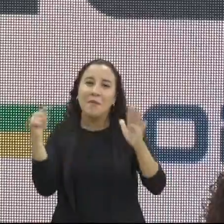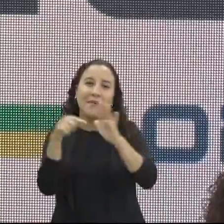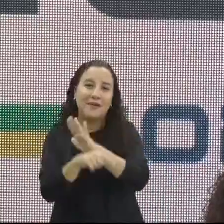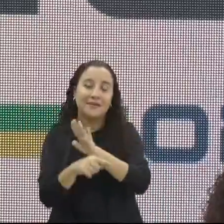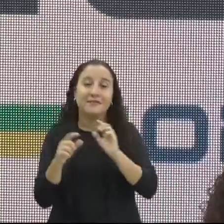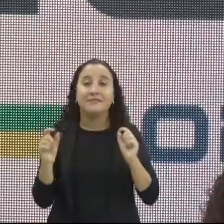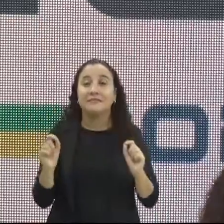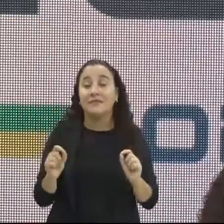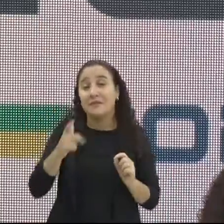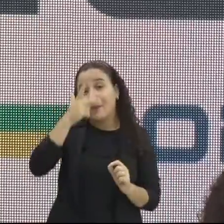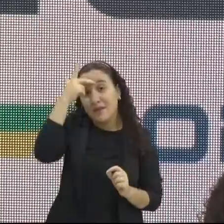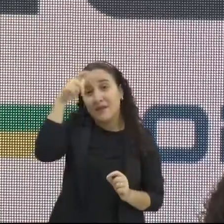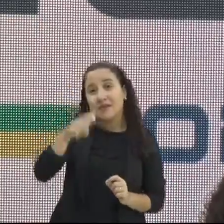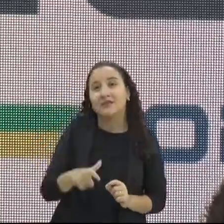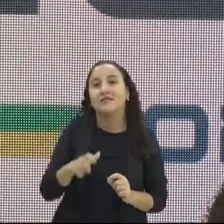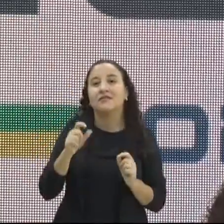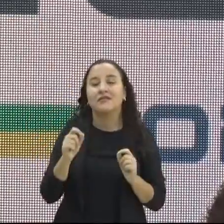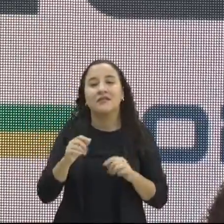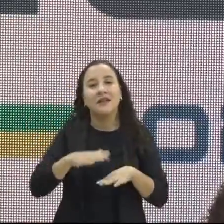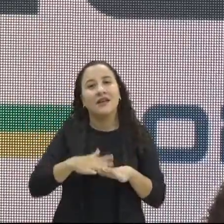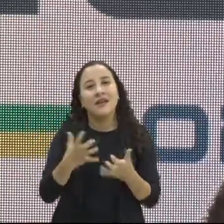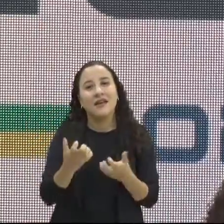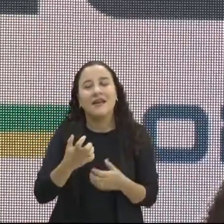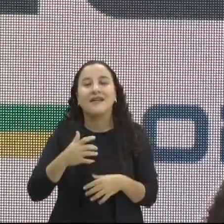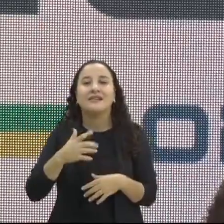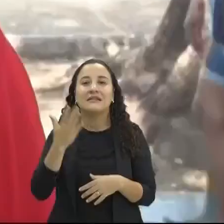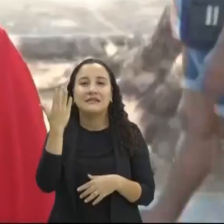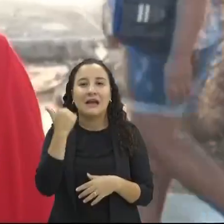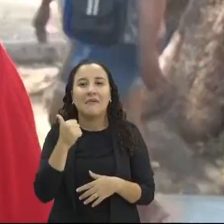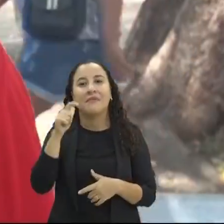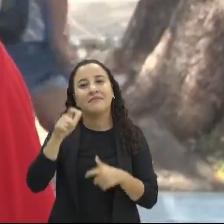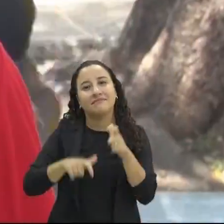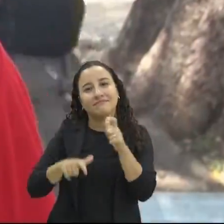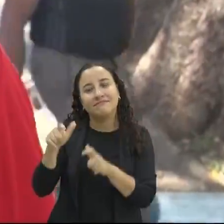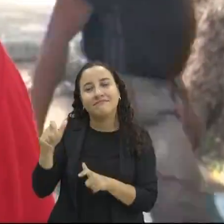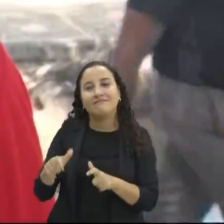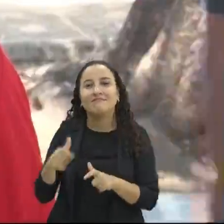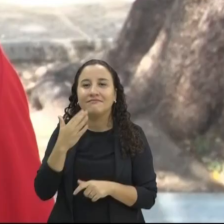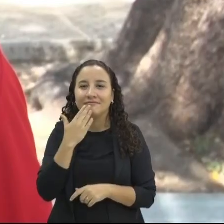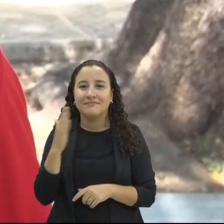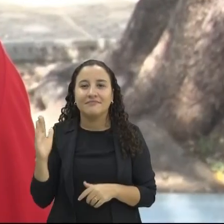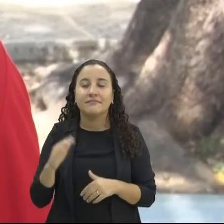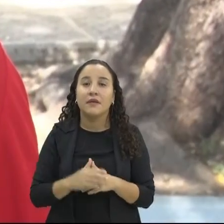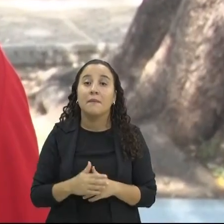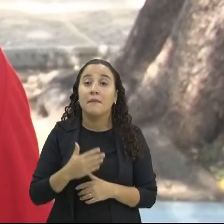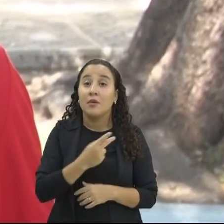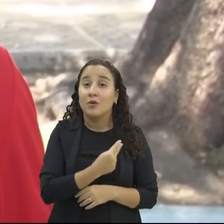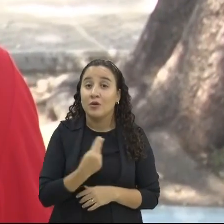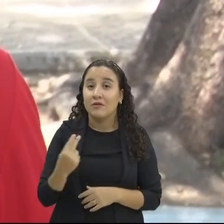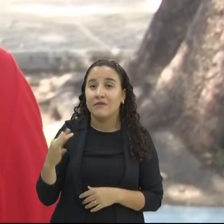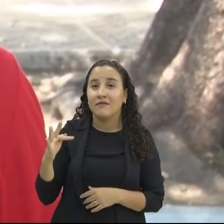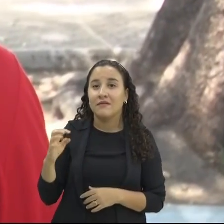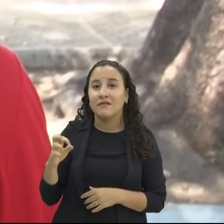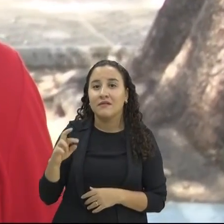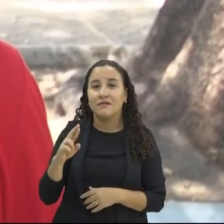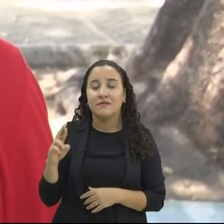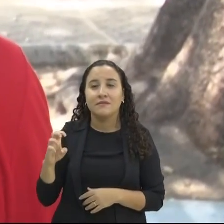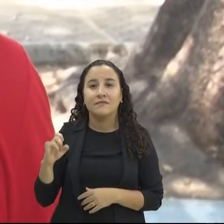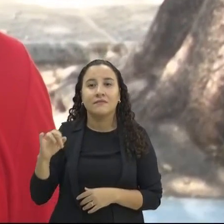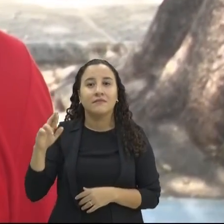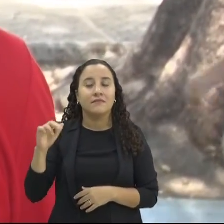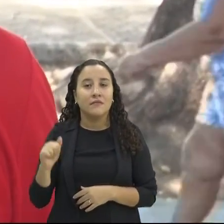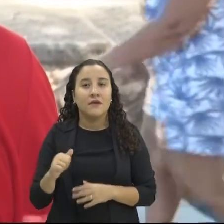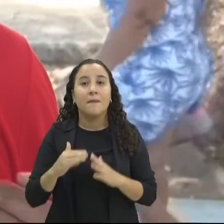porque o teresinense continua querendo saber dos candidatos. Meu nome é Ferreira, eu moro aqui no centro